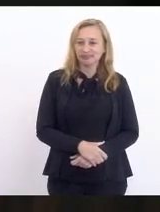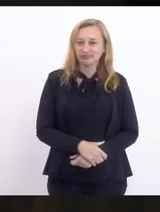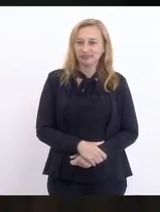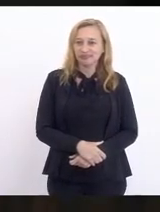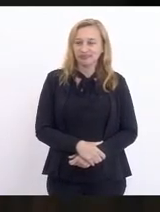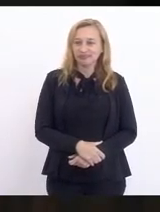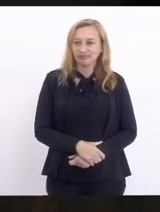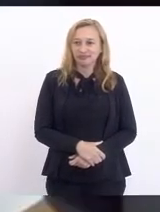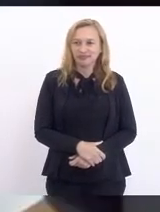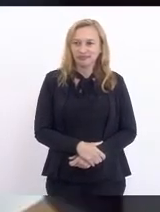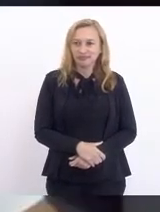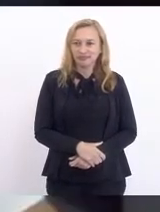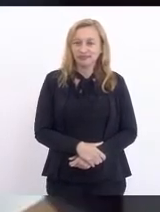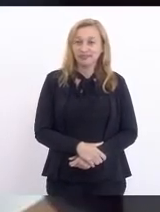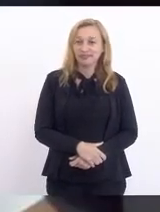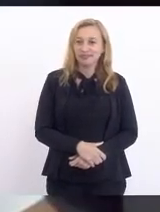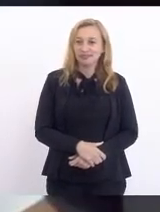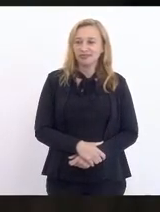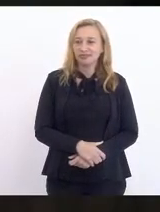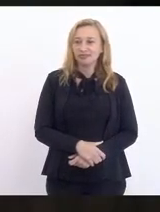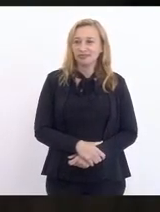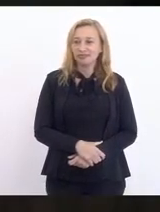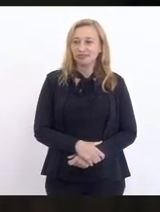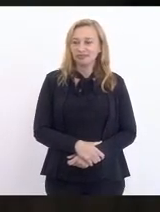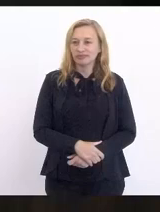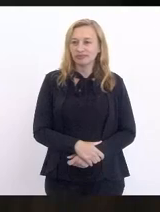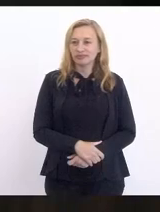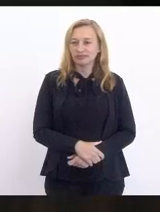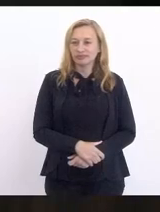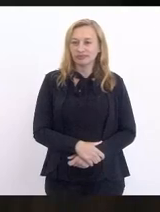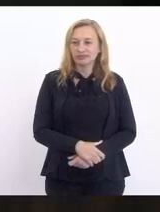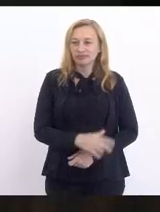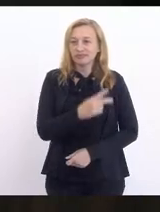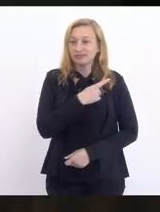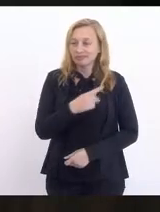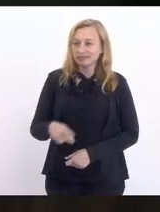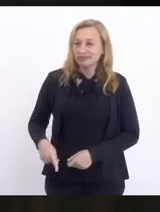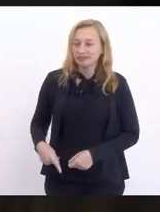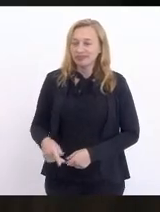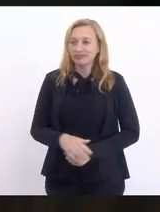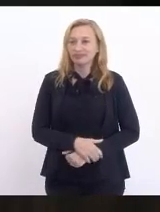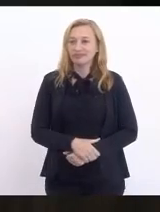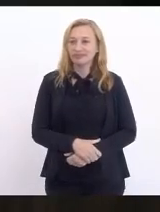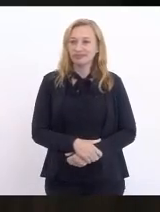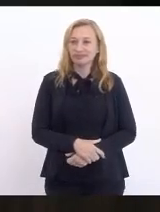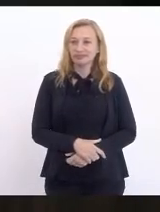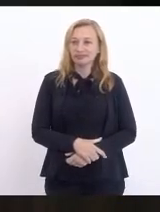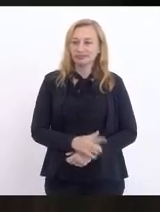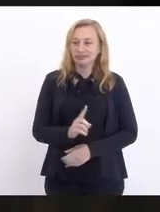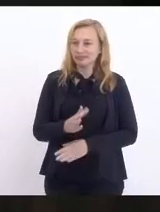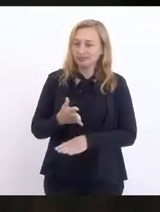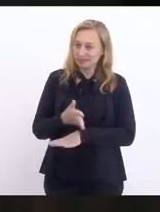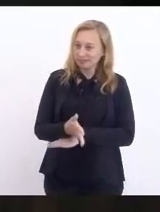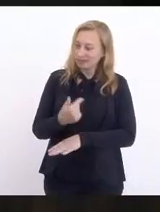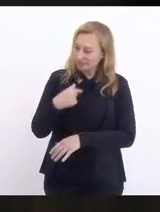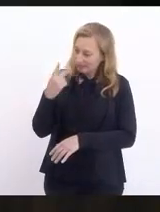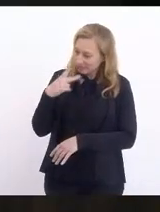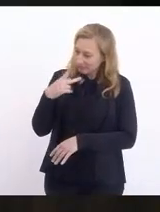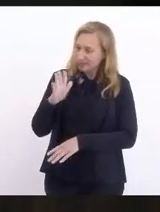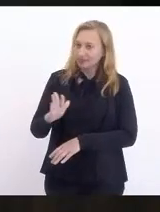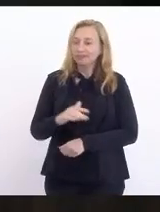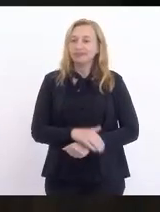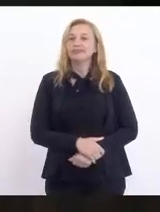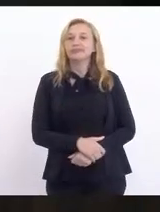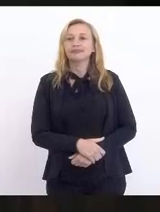Oi e aí Presidente Ainda não consegui ver não chegou ainda Bebeto mas falo já